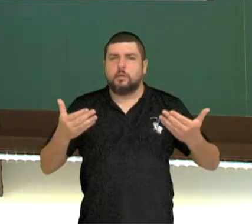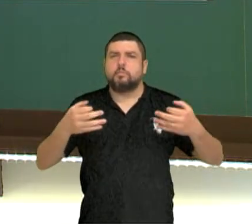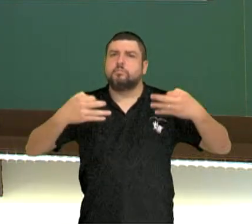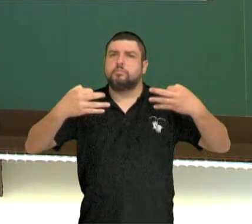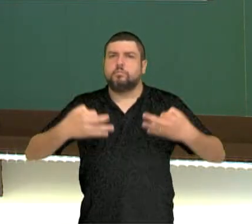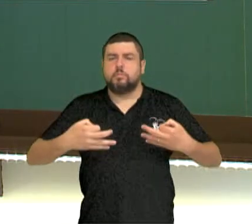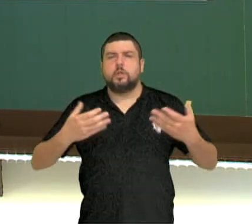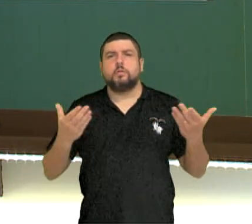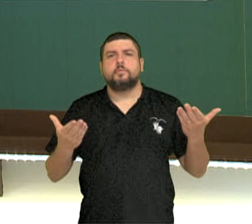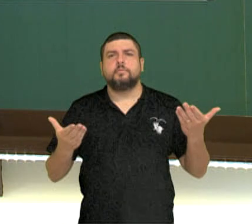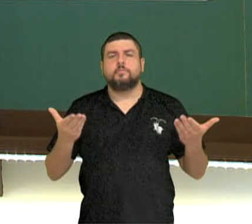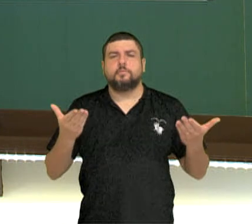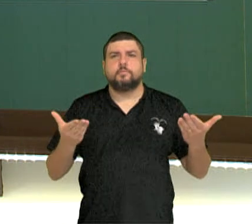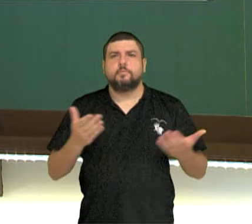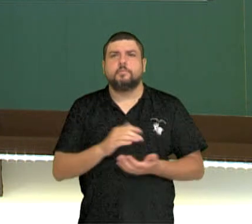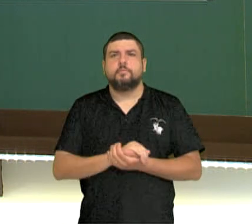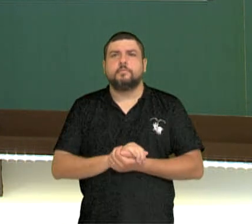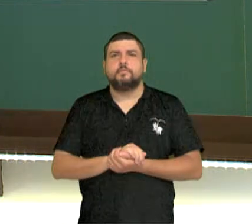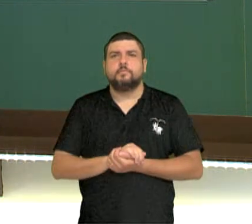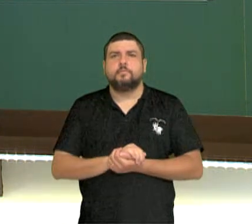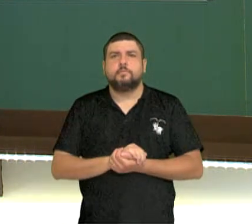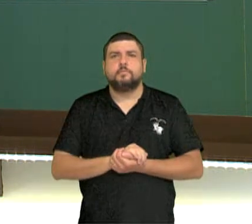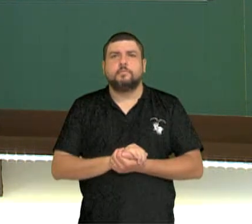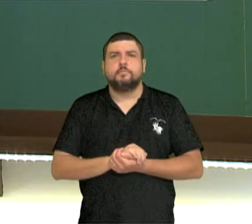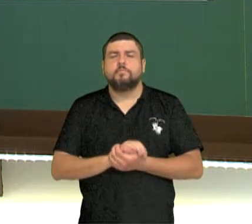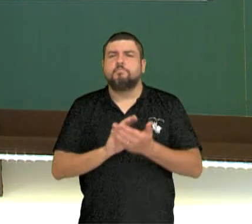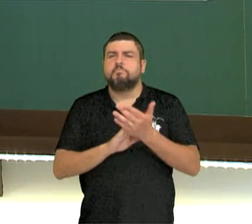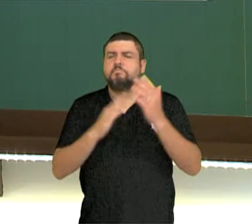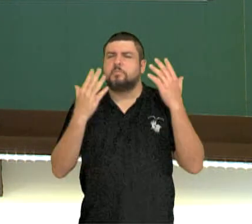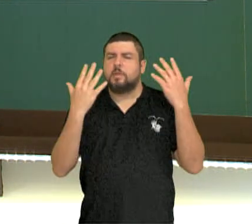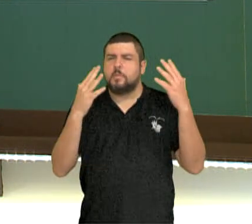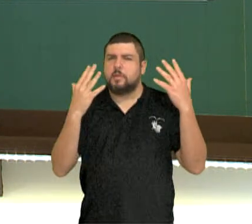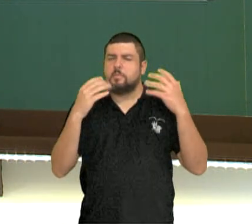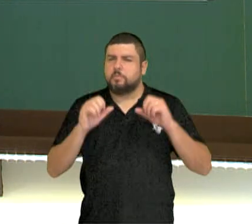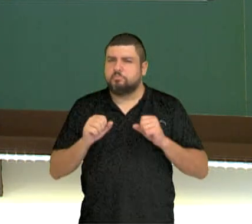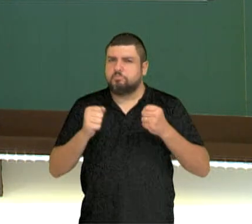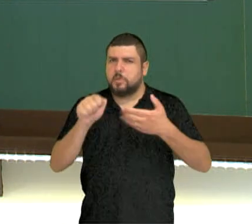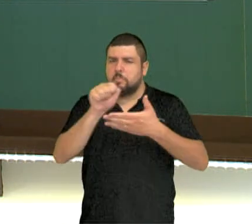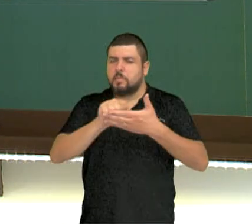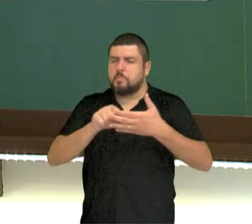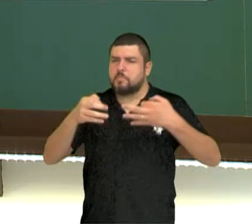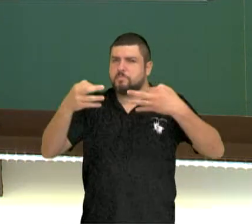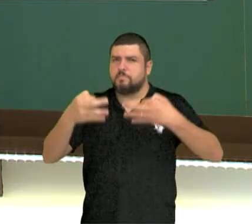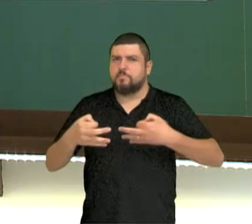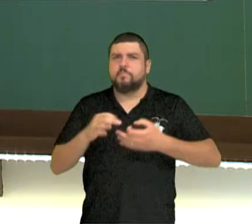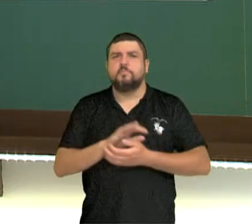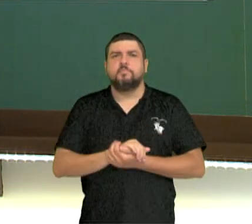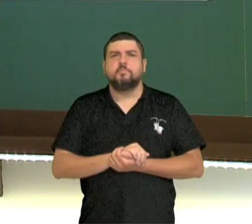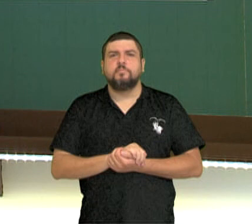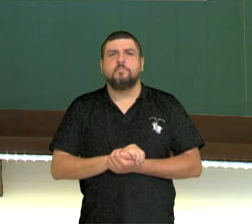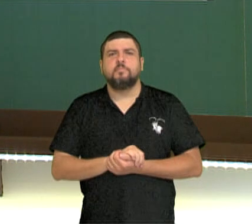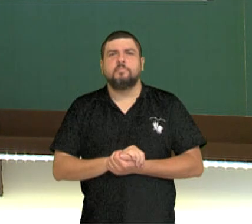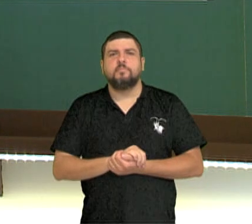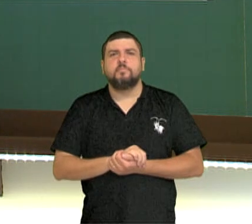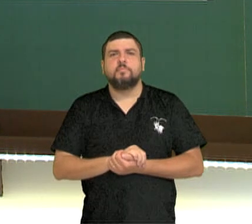está equilibrada. Quero parabenizar você por você ter resolvido esse exercício, ok?